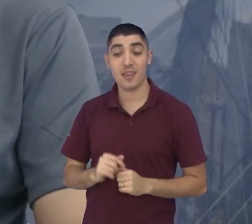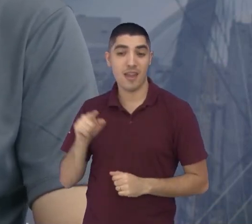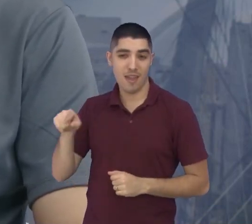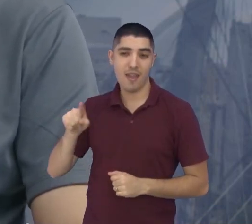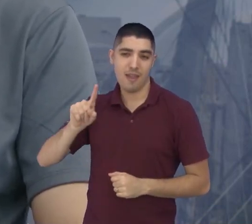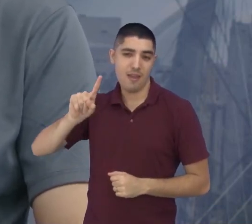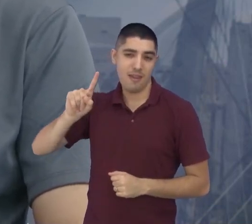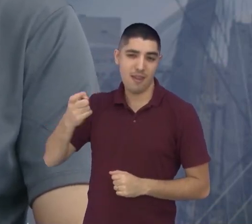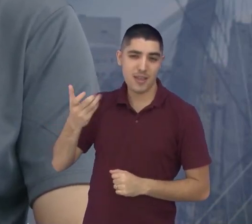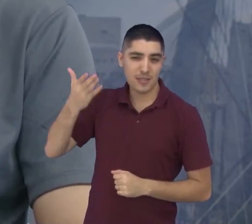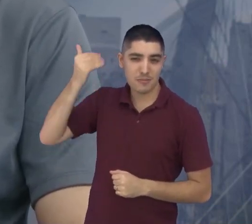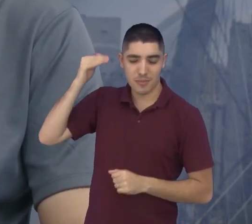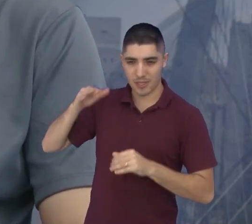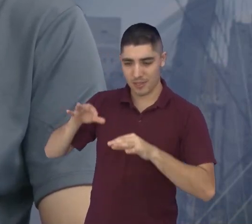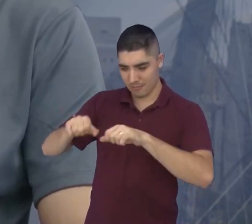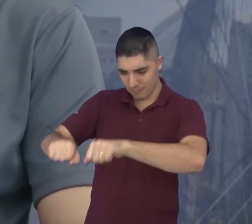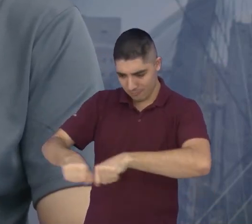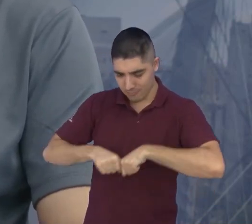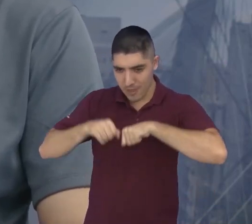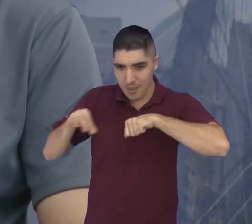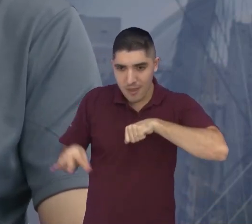tecelagem Paraíba.